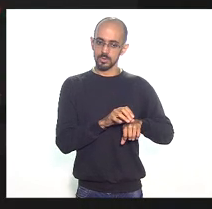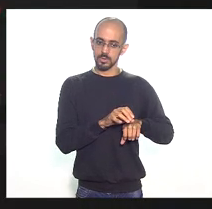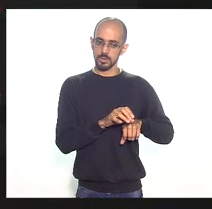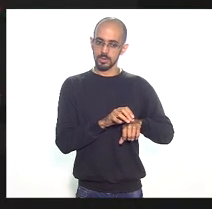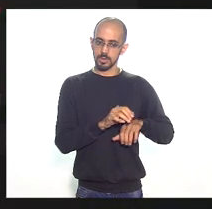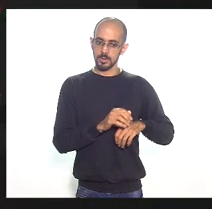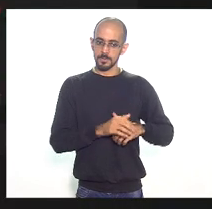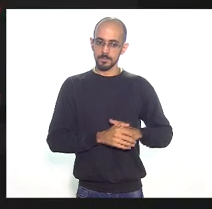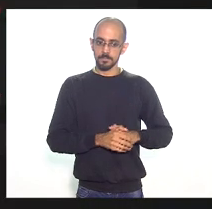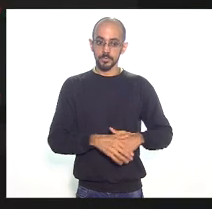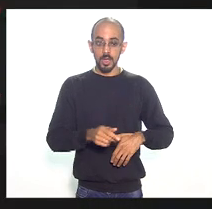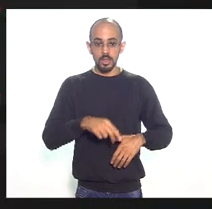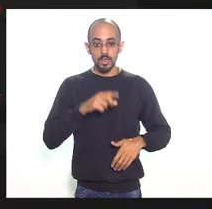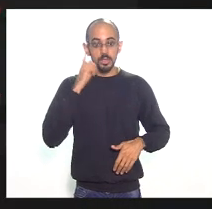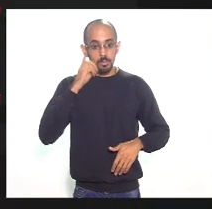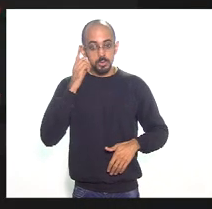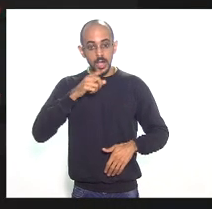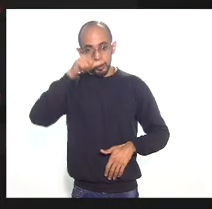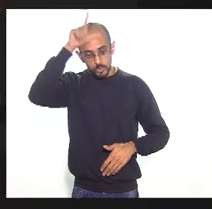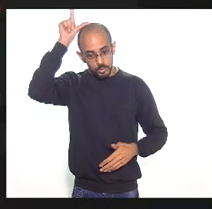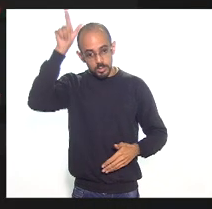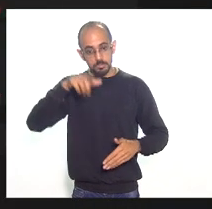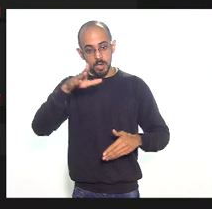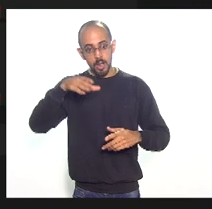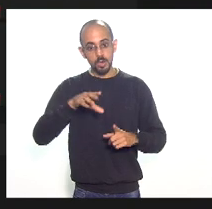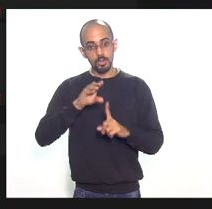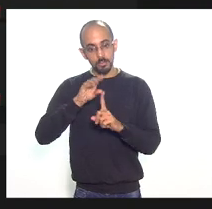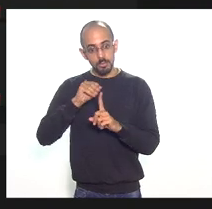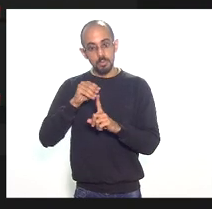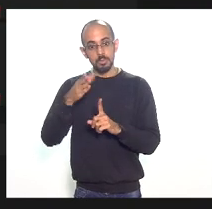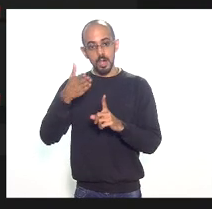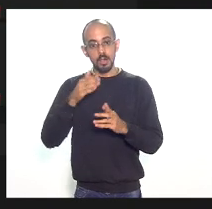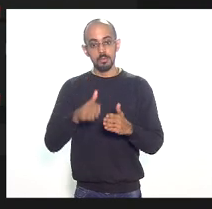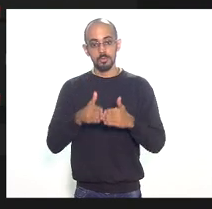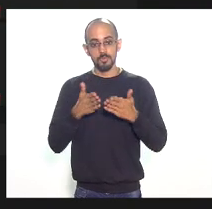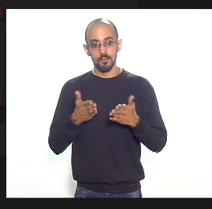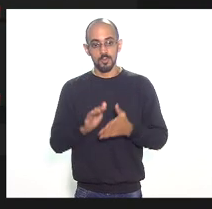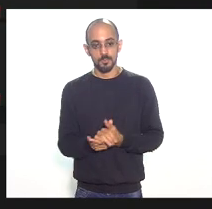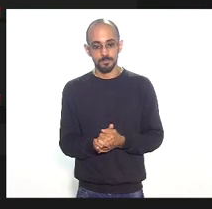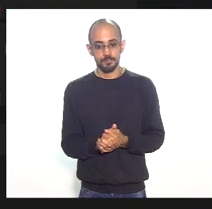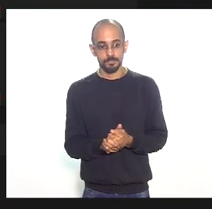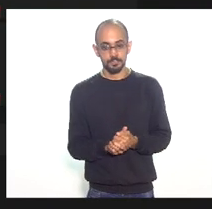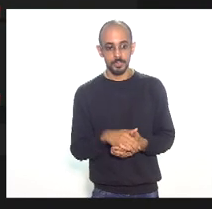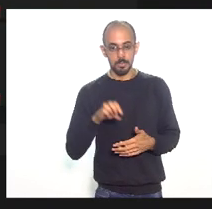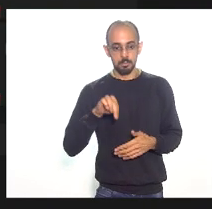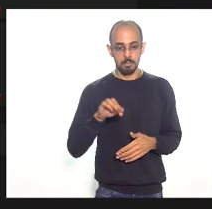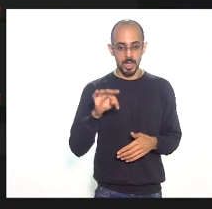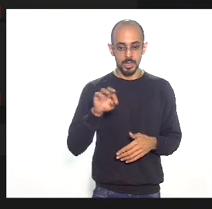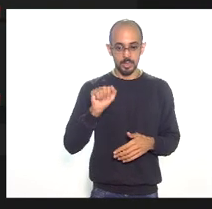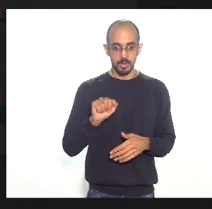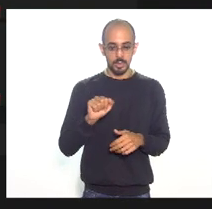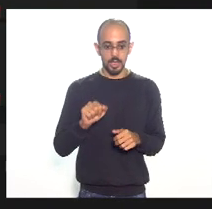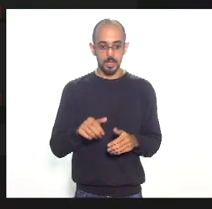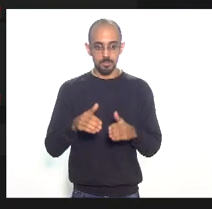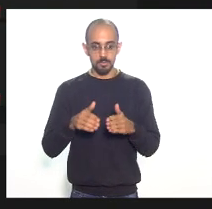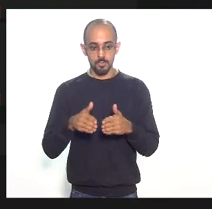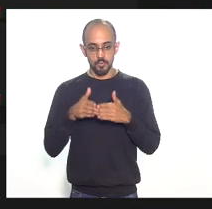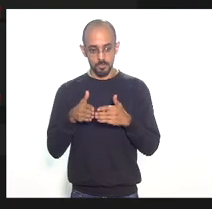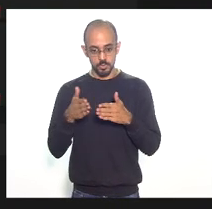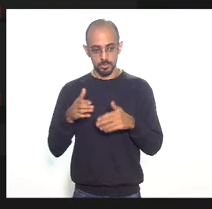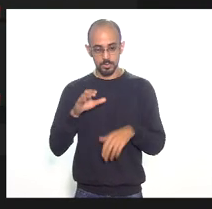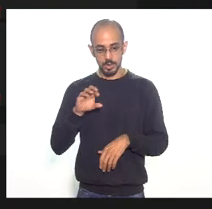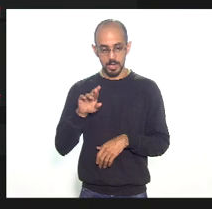Deputado Luiz Paulo, o seu som está aberto, deputado. Da Marta também, da deputada Marta. Por favor, Carlos, desculpa.